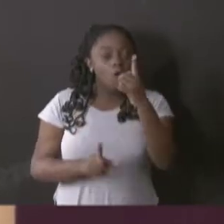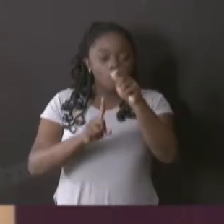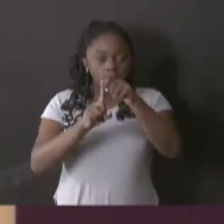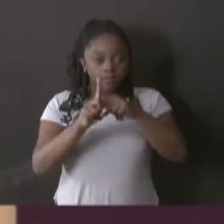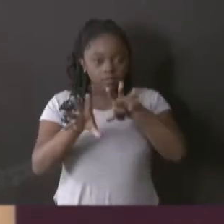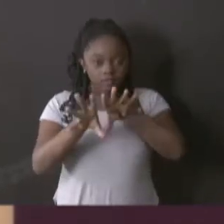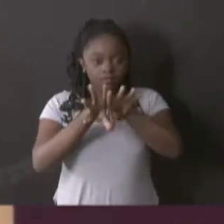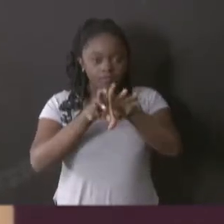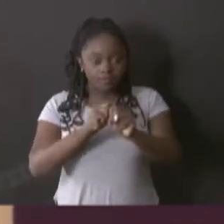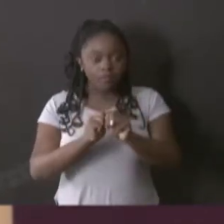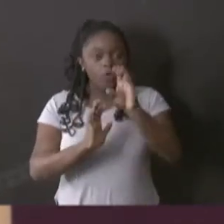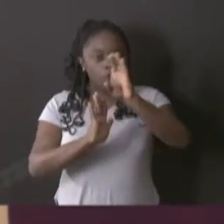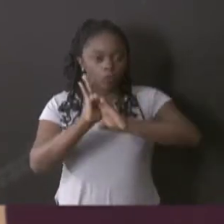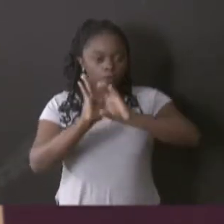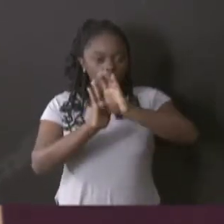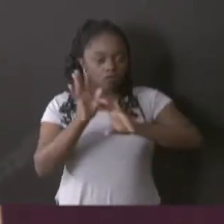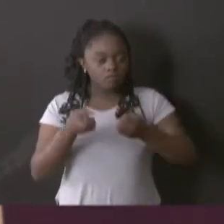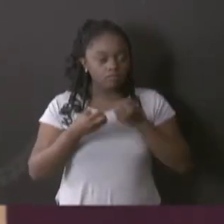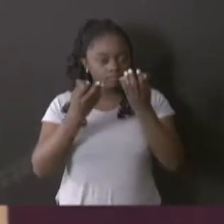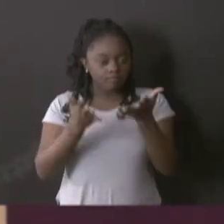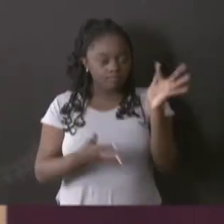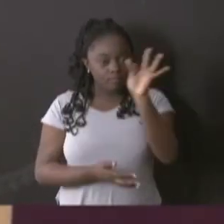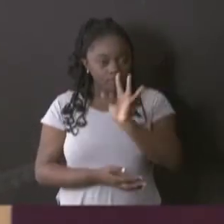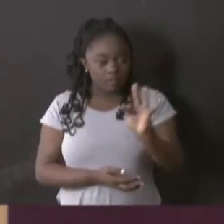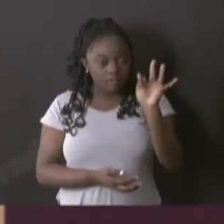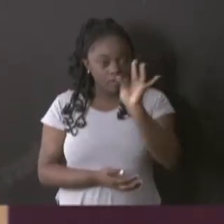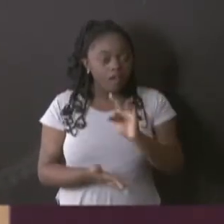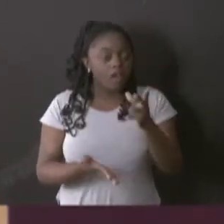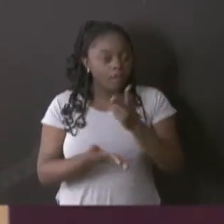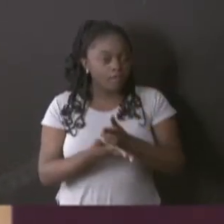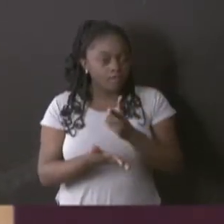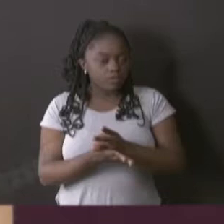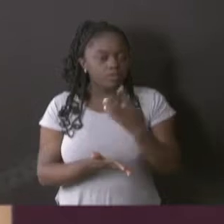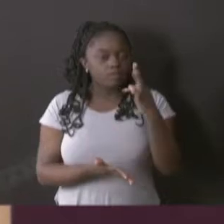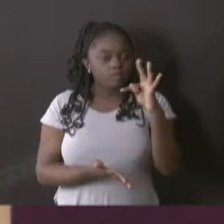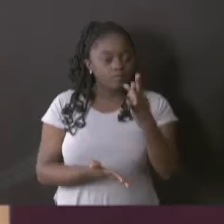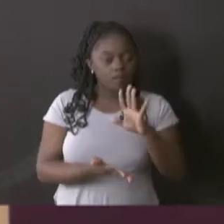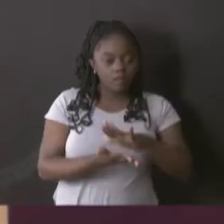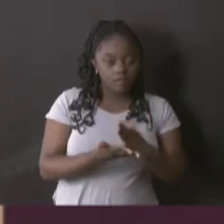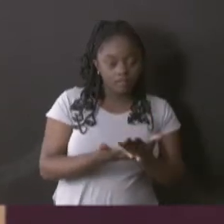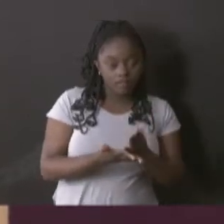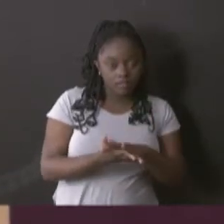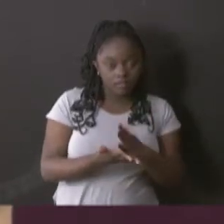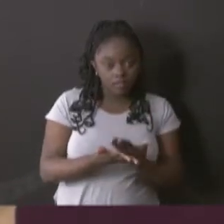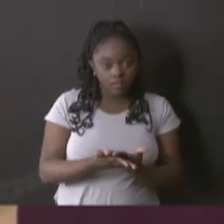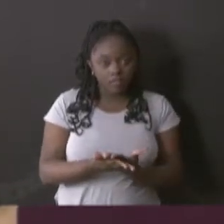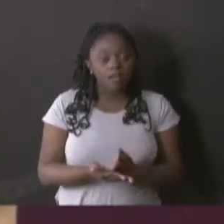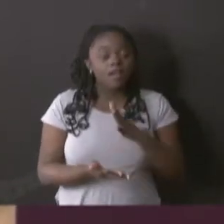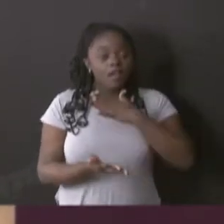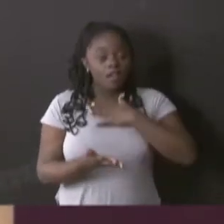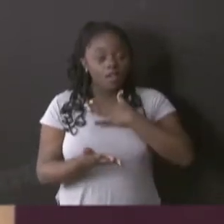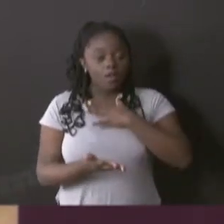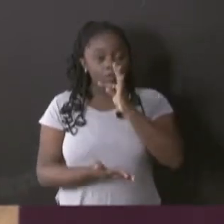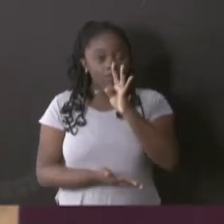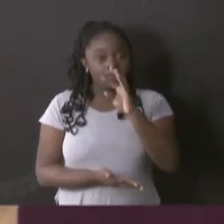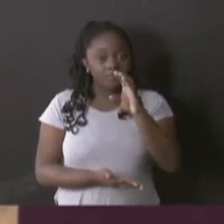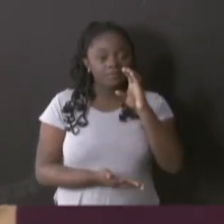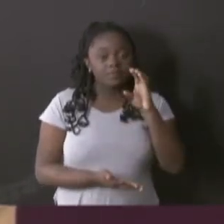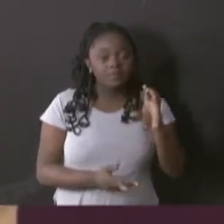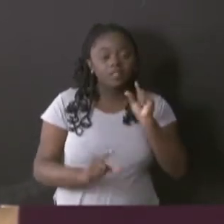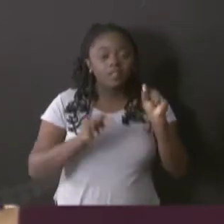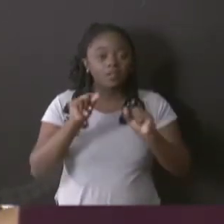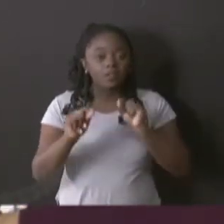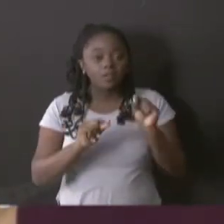o meu currículo para uma faculdade, né? Uhum. Para continuar o meu trabalho de intérprete e tudo. E a minha monografia é